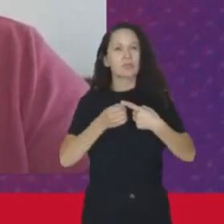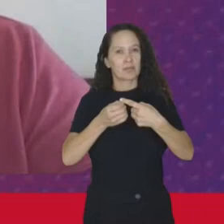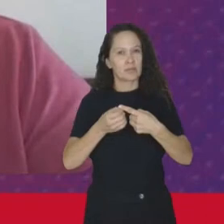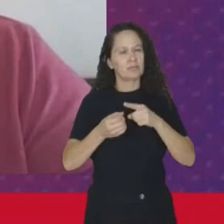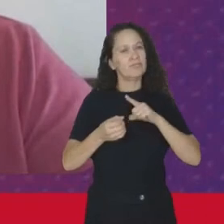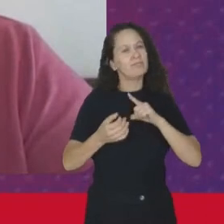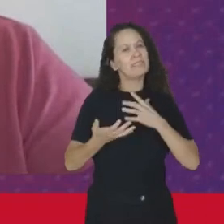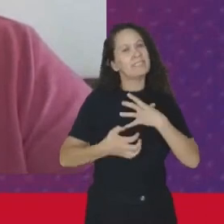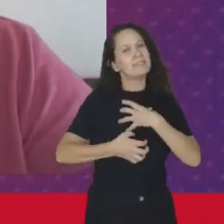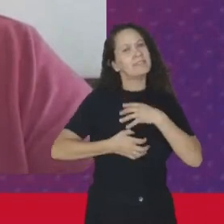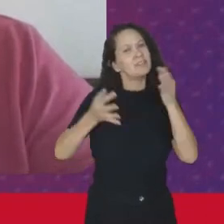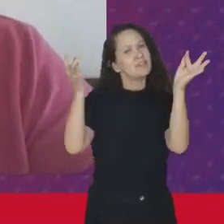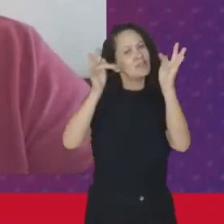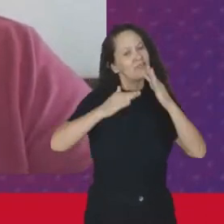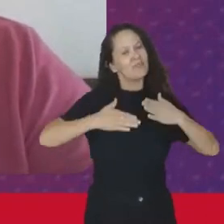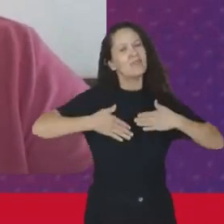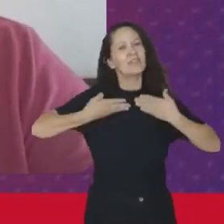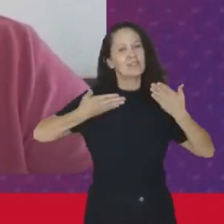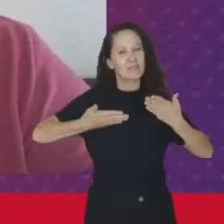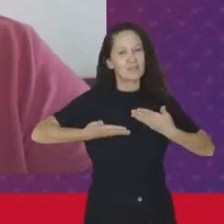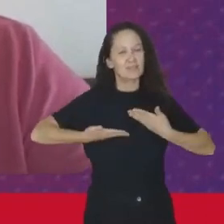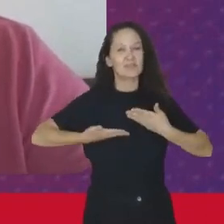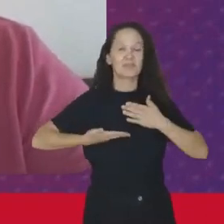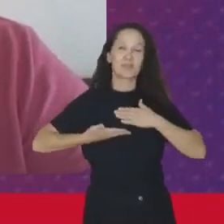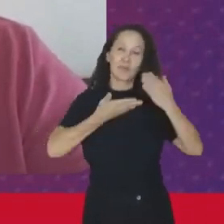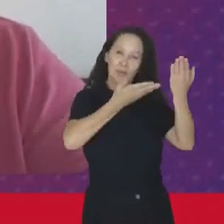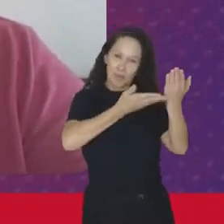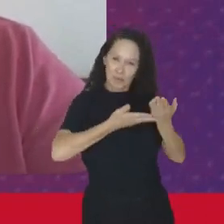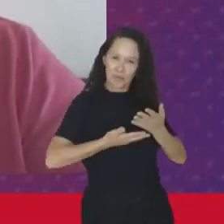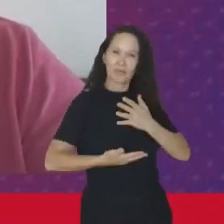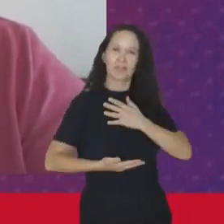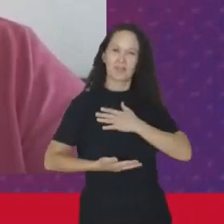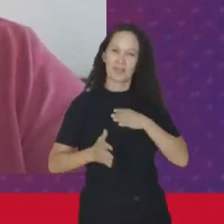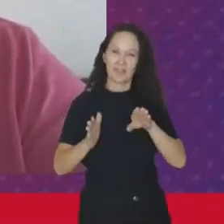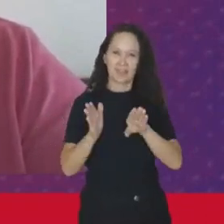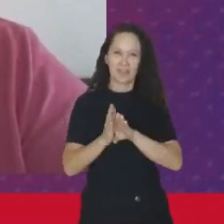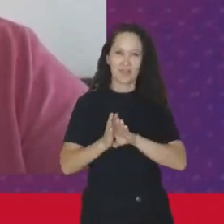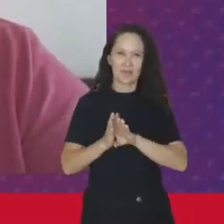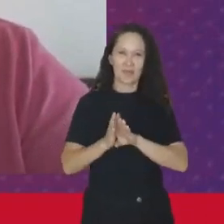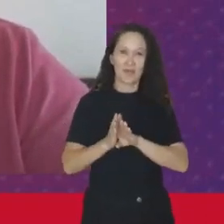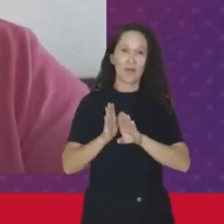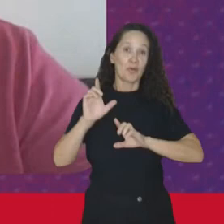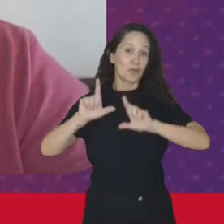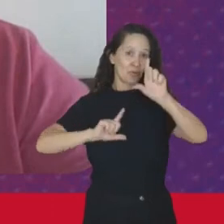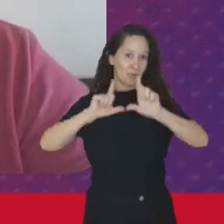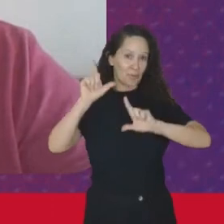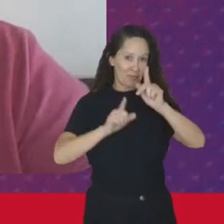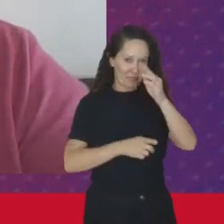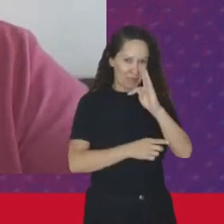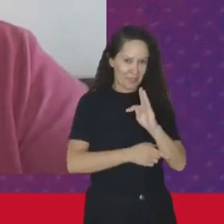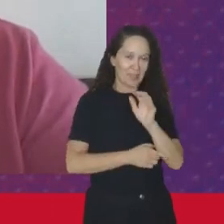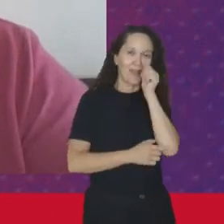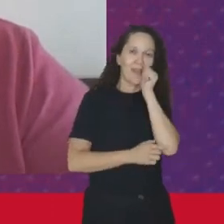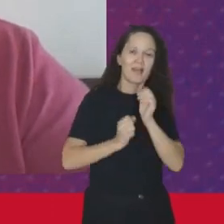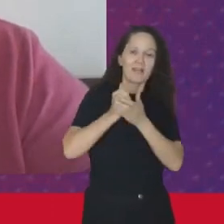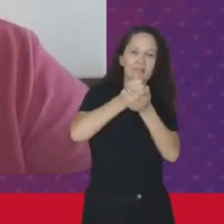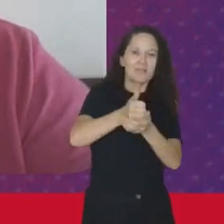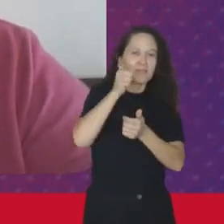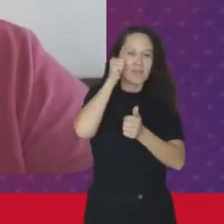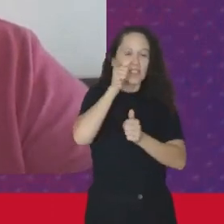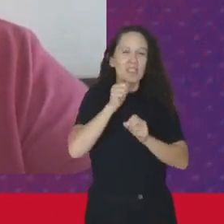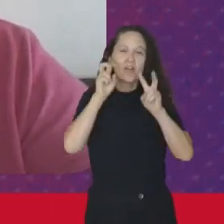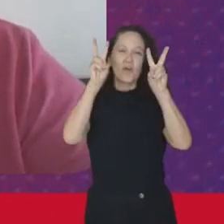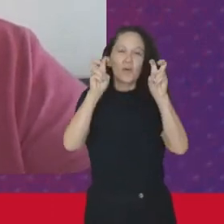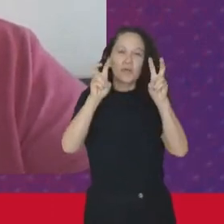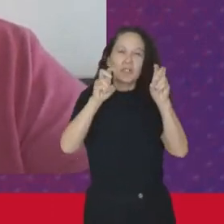Eu fiquei muito feliz em receber o convite aqui do Elas por Elas para falar sobre um tema